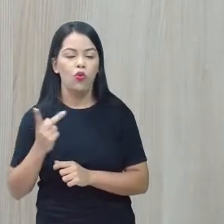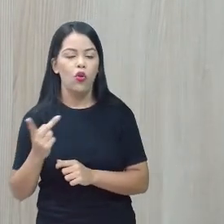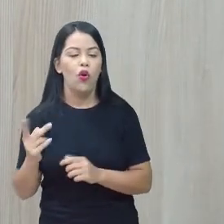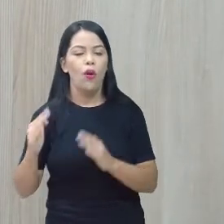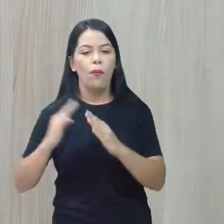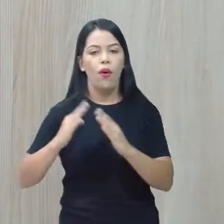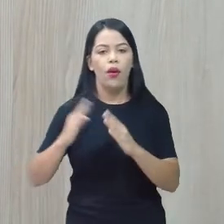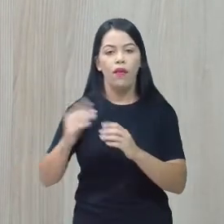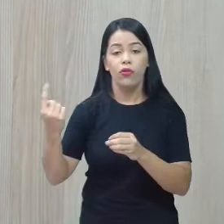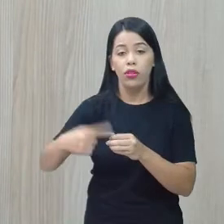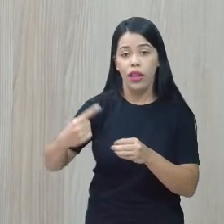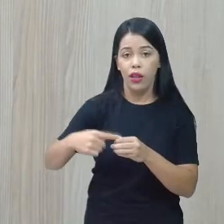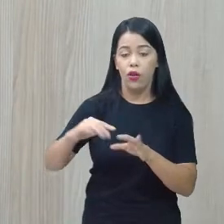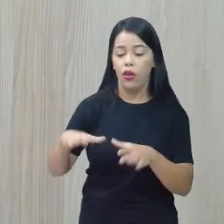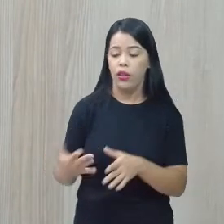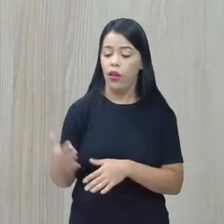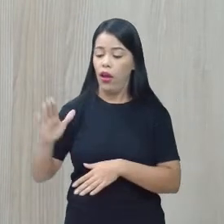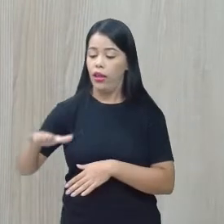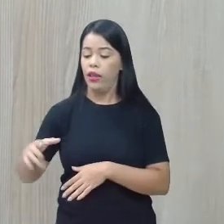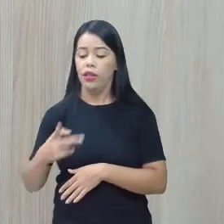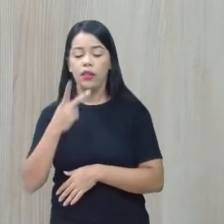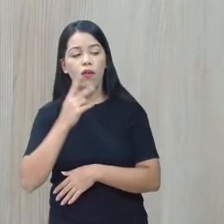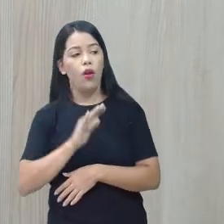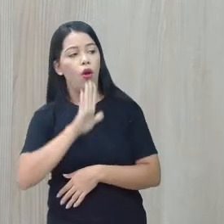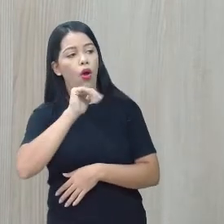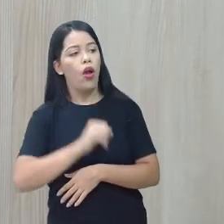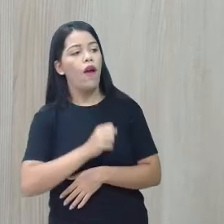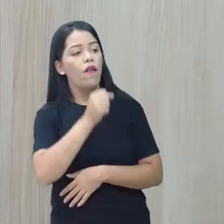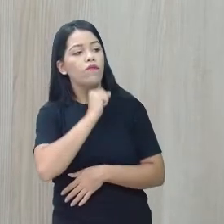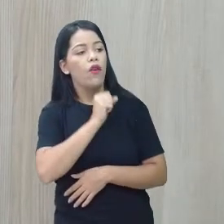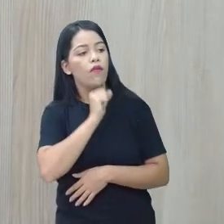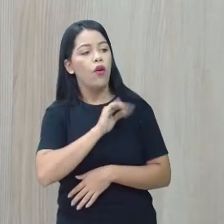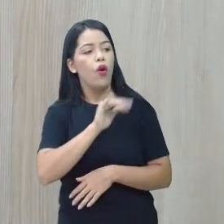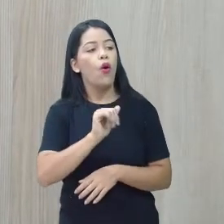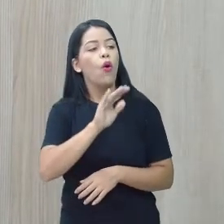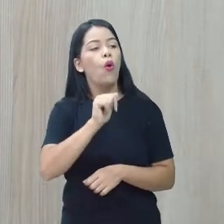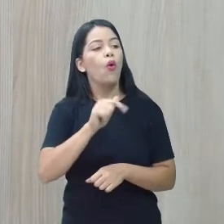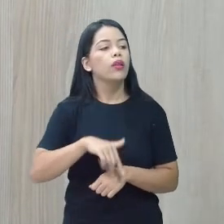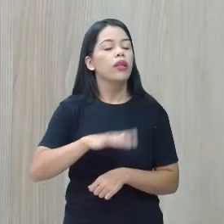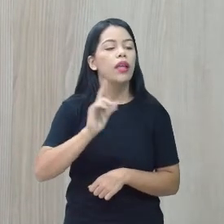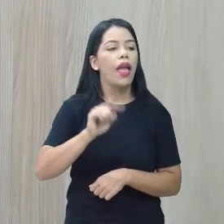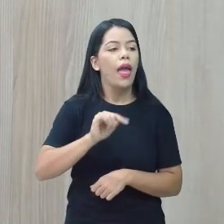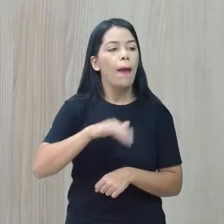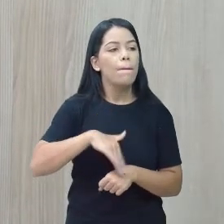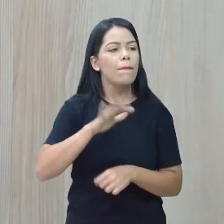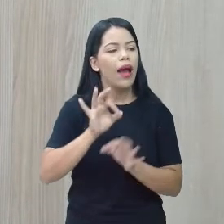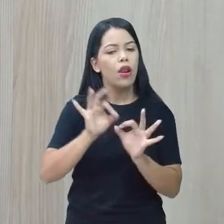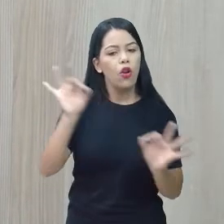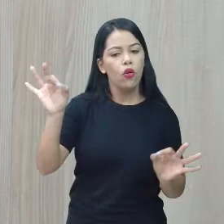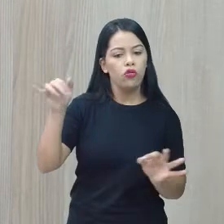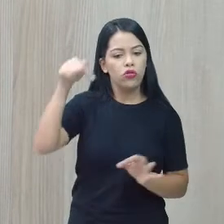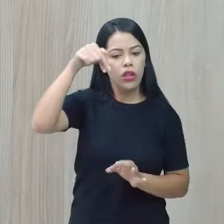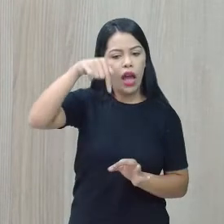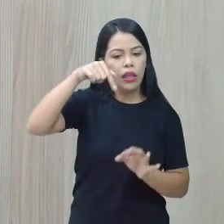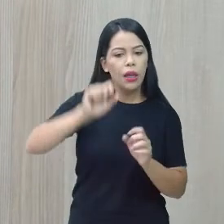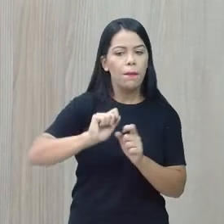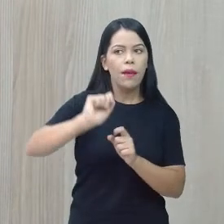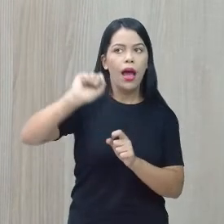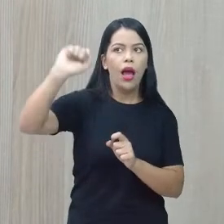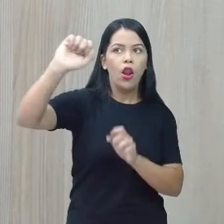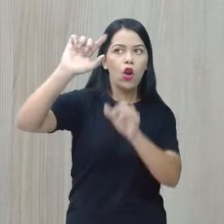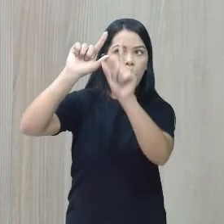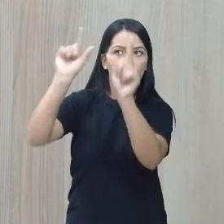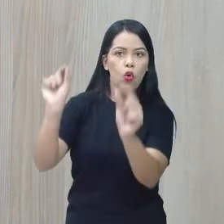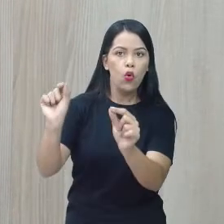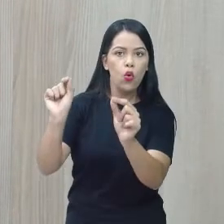interior e tal. Chegou para o seu avô e disse: vovô, onde é mais longe? é daqui para a Lua ou